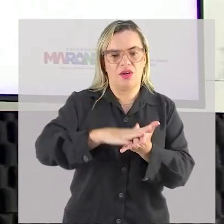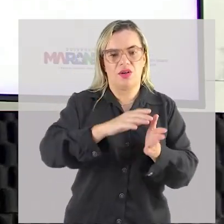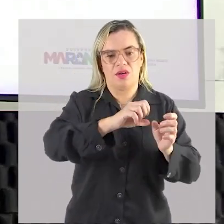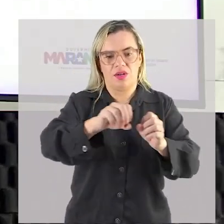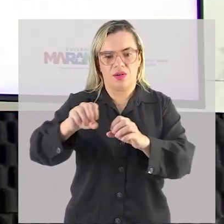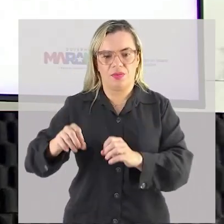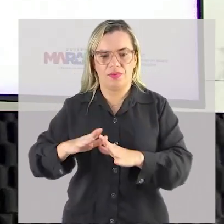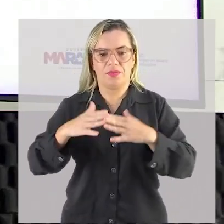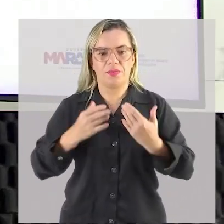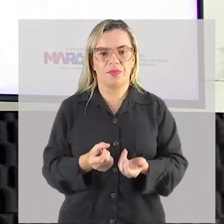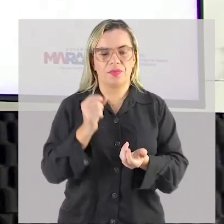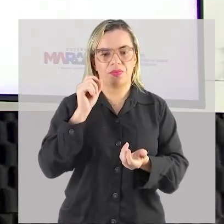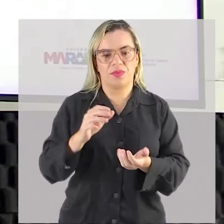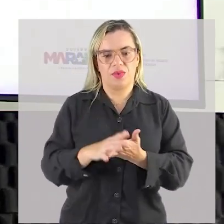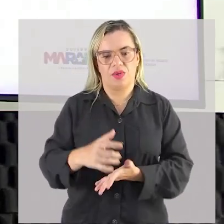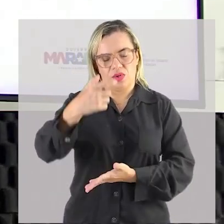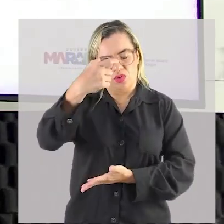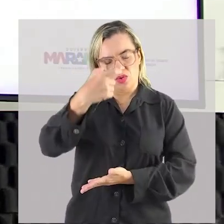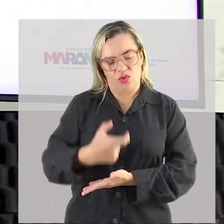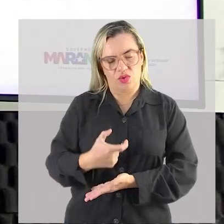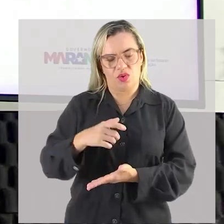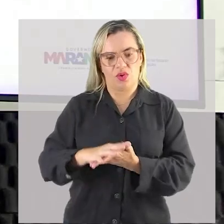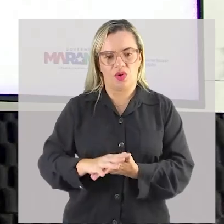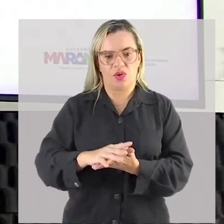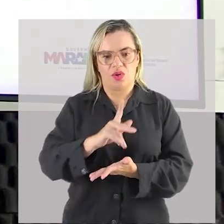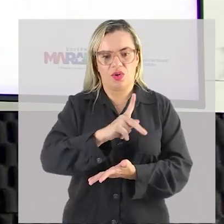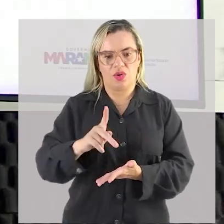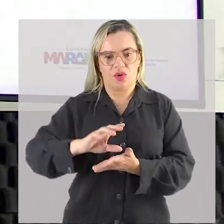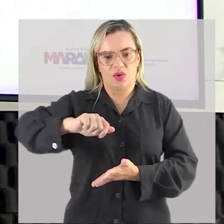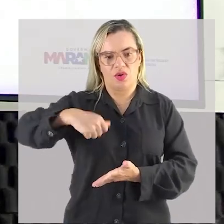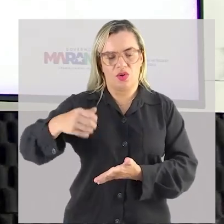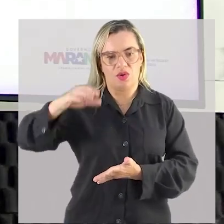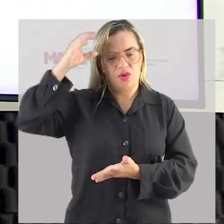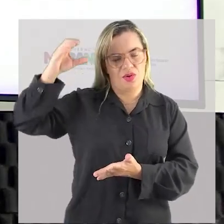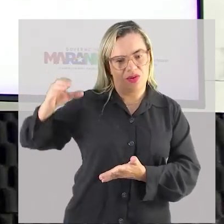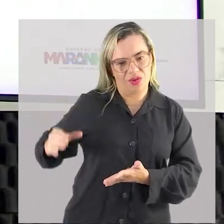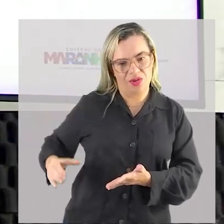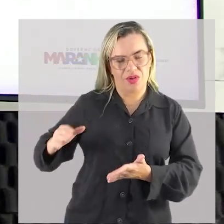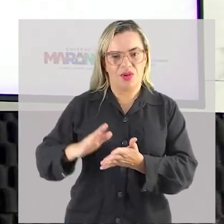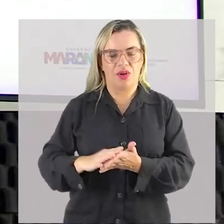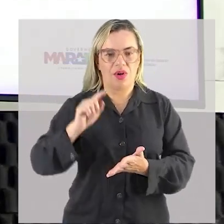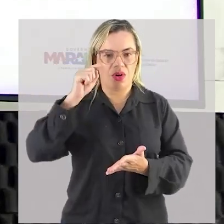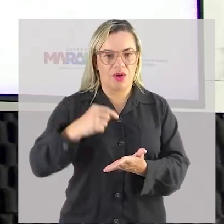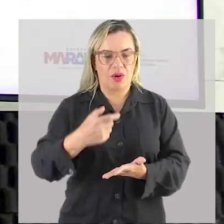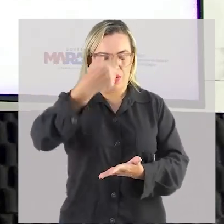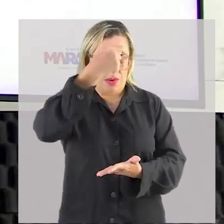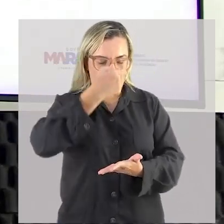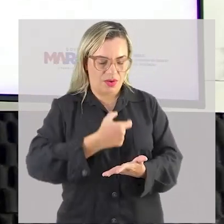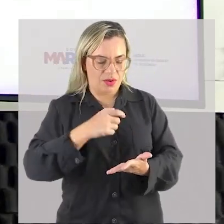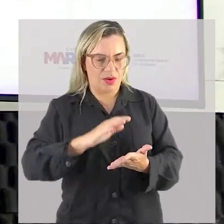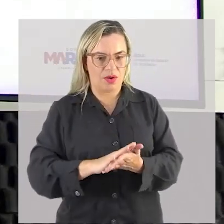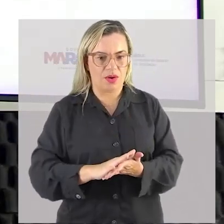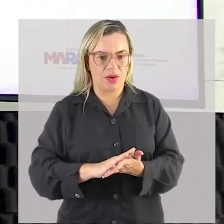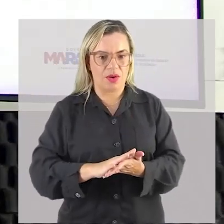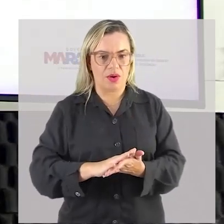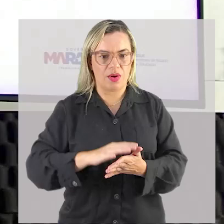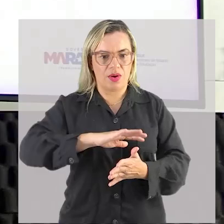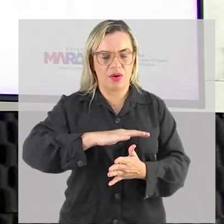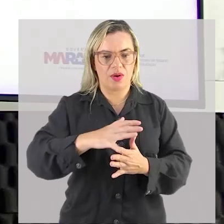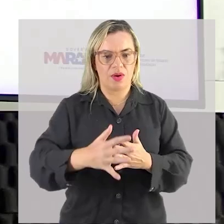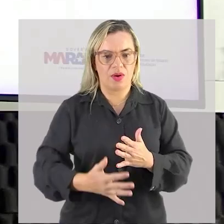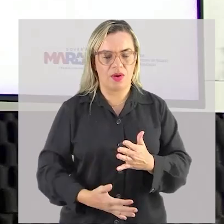secretaria de educação eu sou a professora cacal Sotero nós temos aqui nosso intérprete de libras e você que está